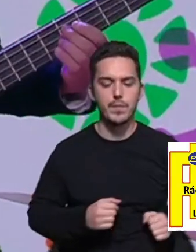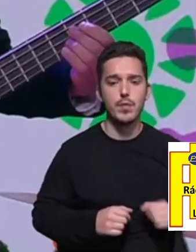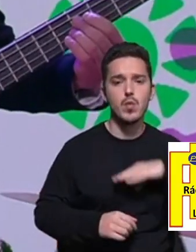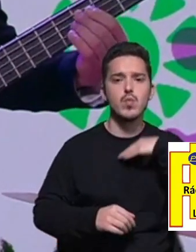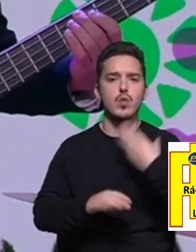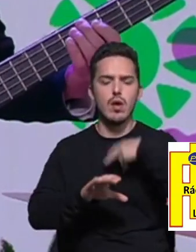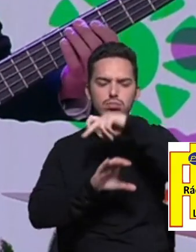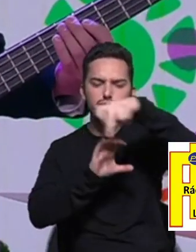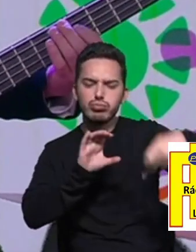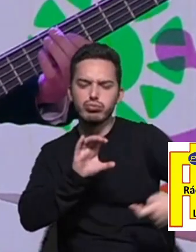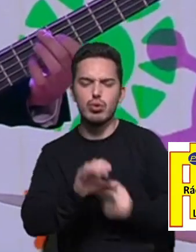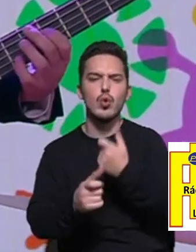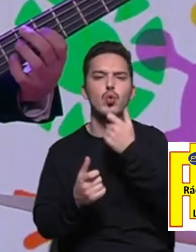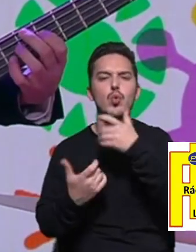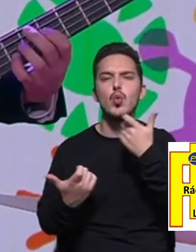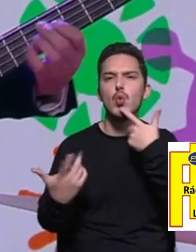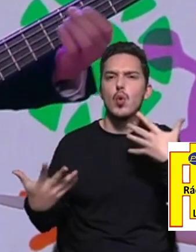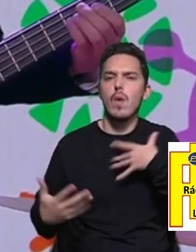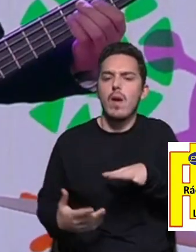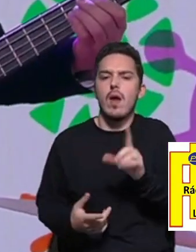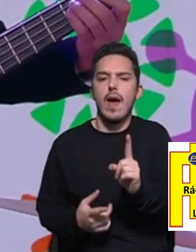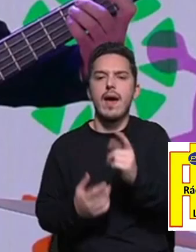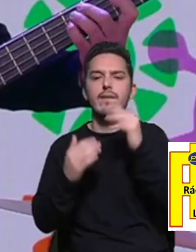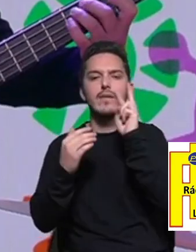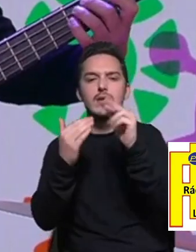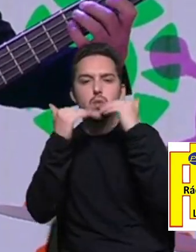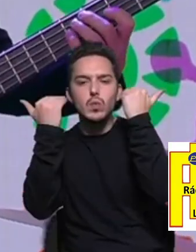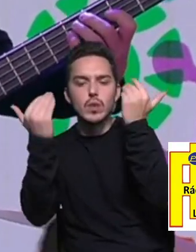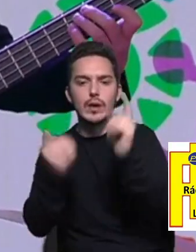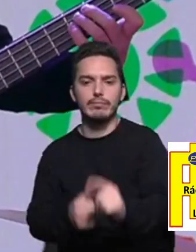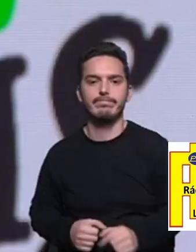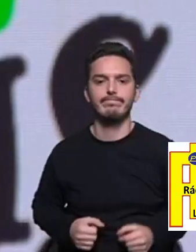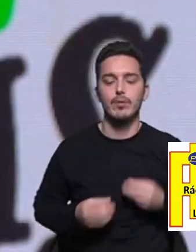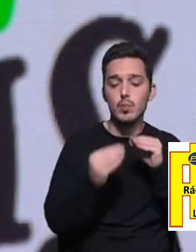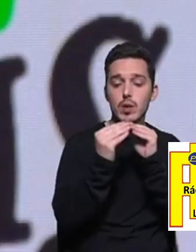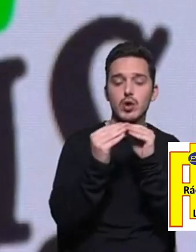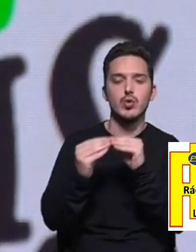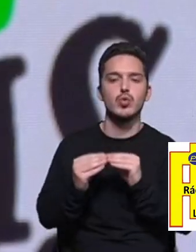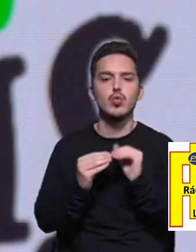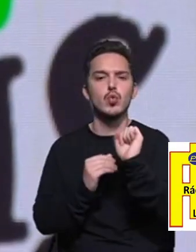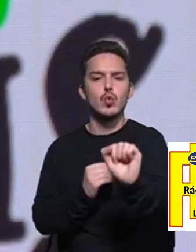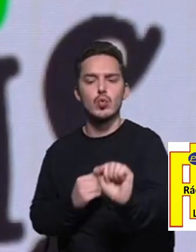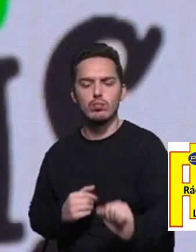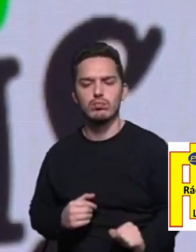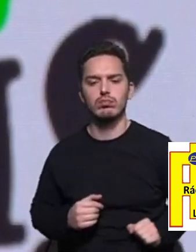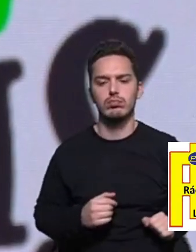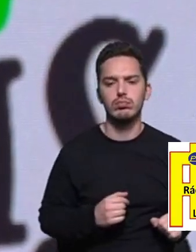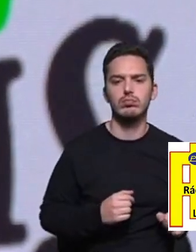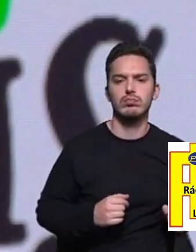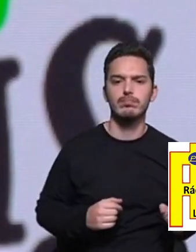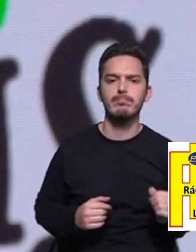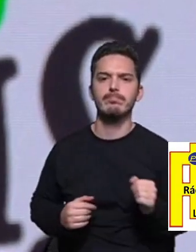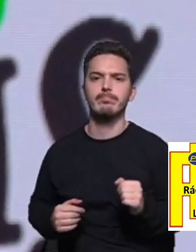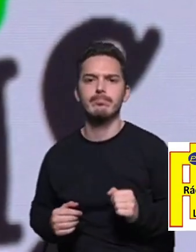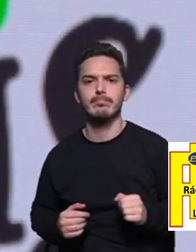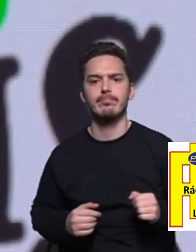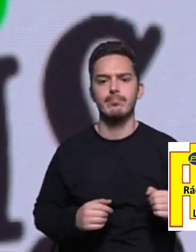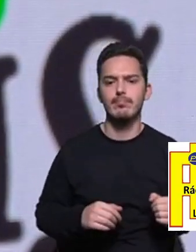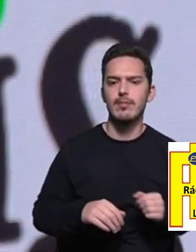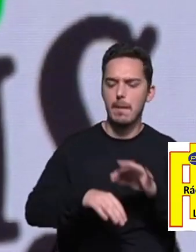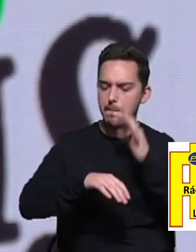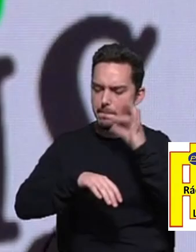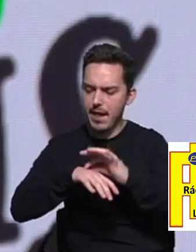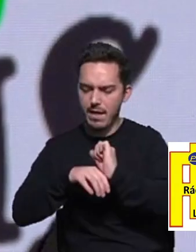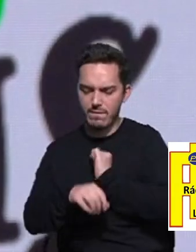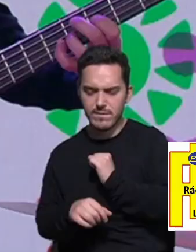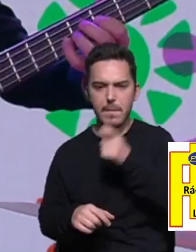ao mundo. Tudo o que eu quero é te ver sorrir. Por um beijo teu, gravo em minha pele palavras